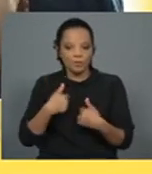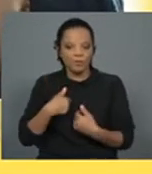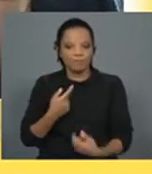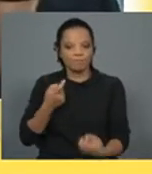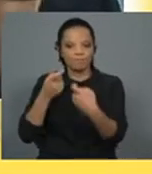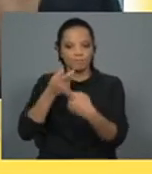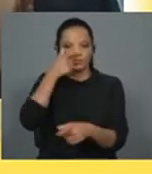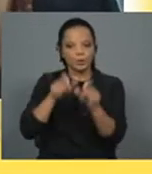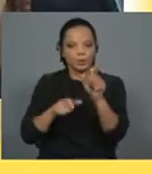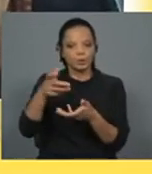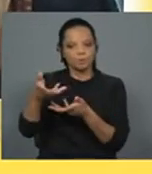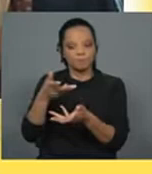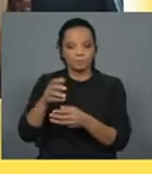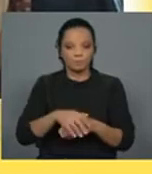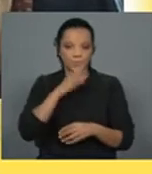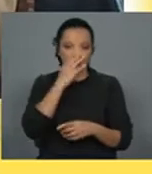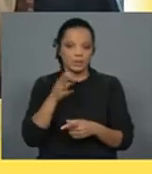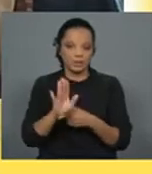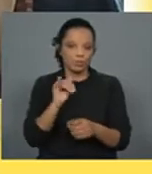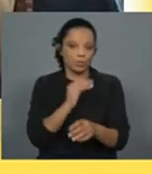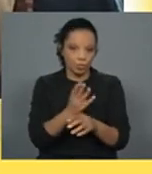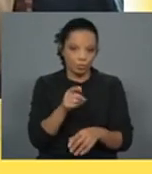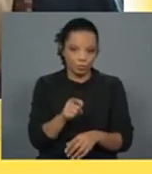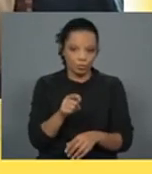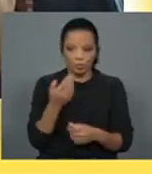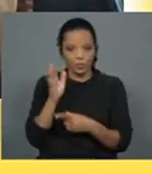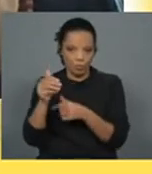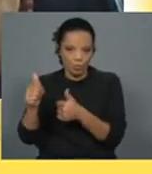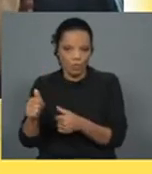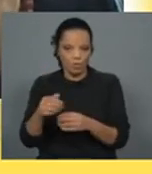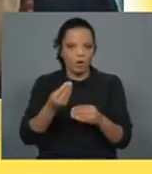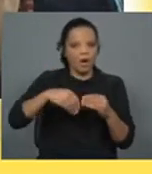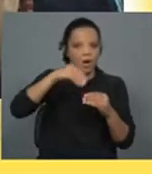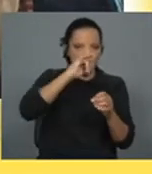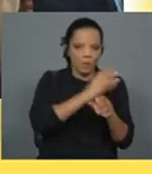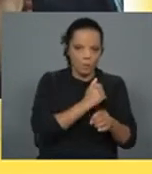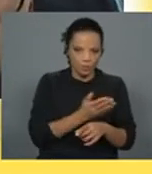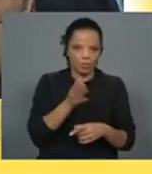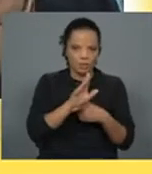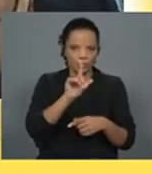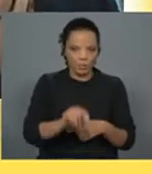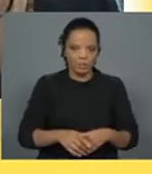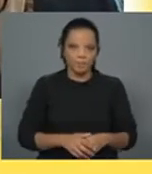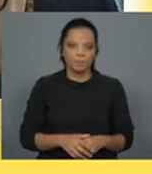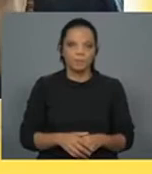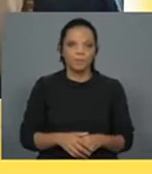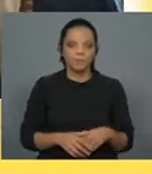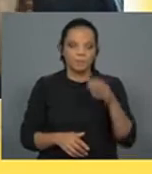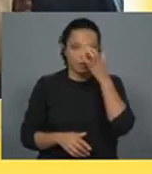do povo, e se outros exemplos faltassem, portanto este é um bom exemplo, mas há outros exemplos. Jorge, ia